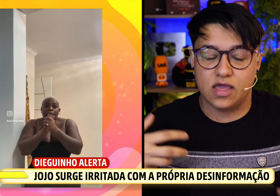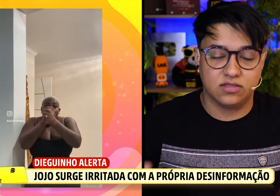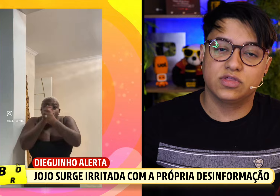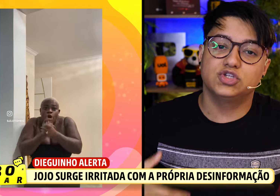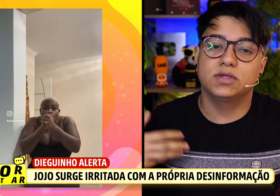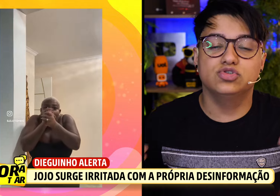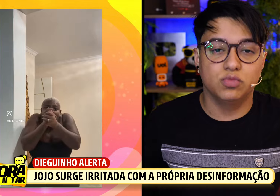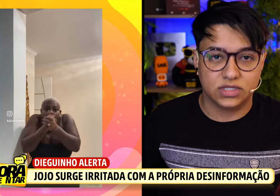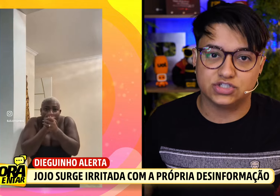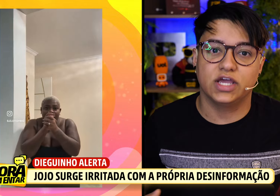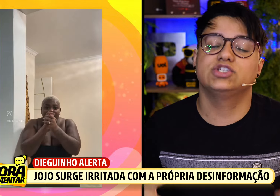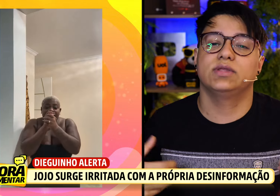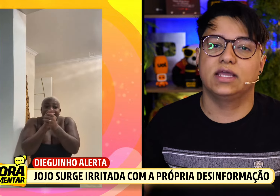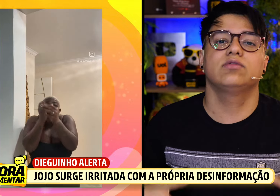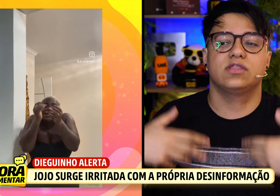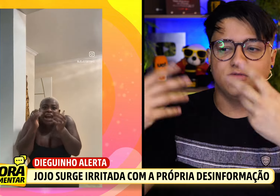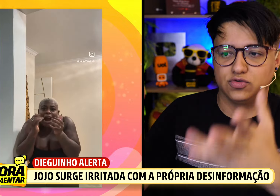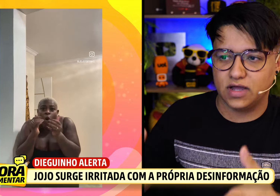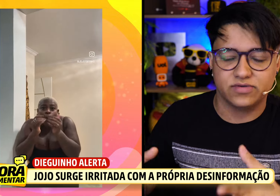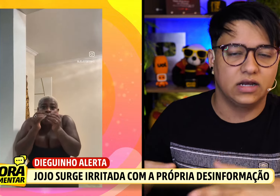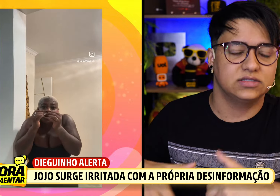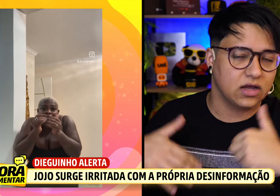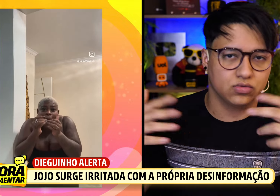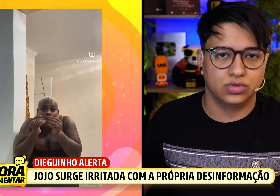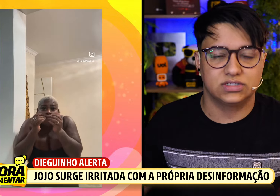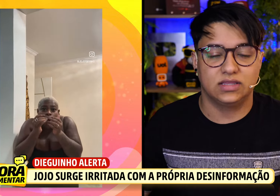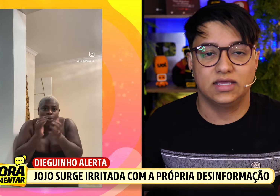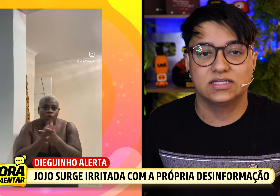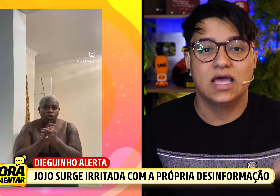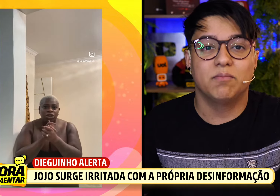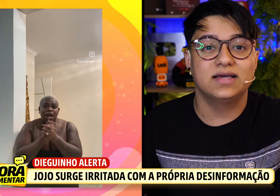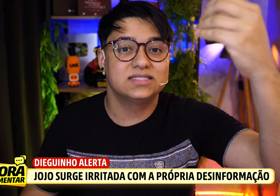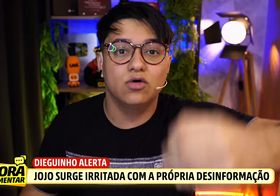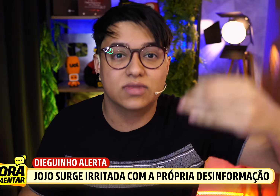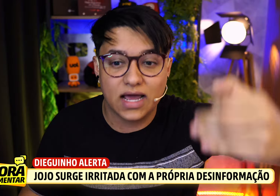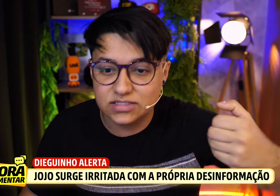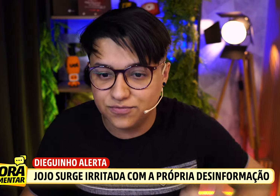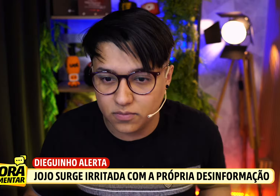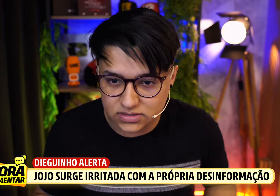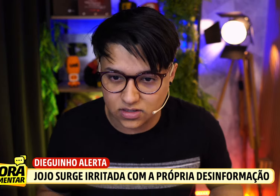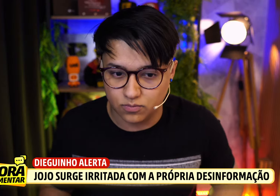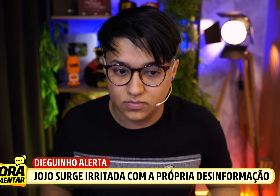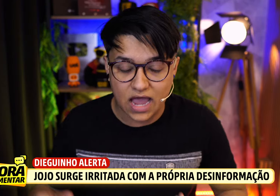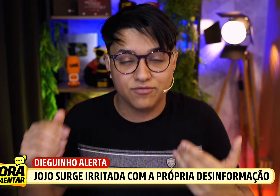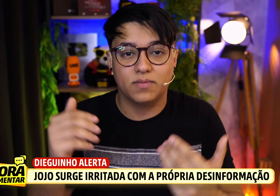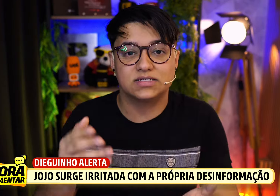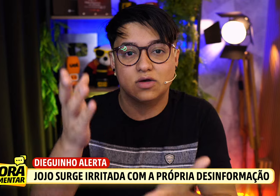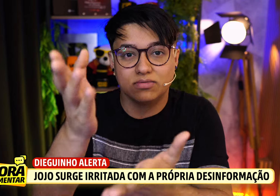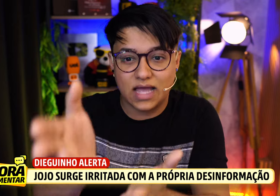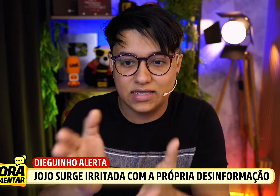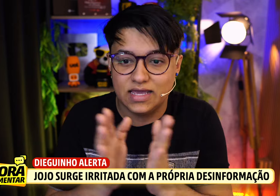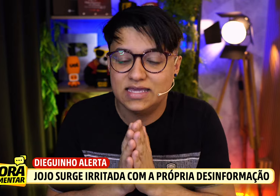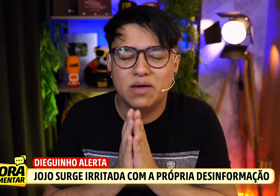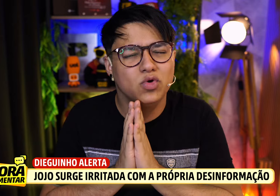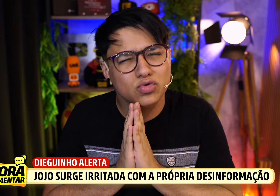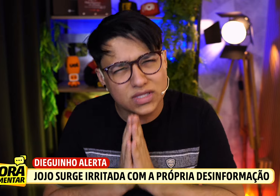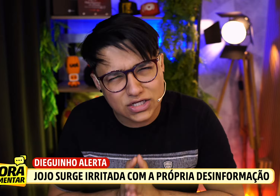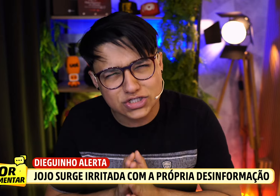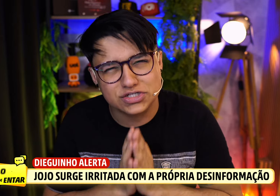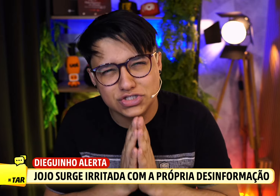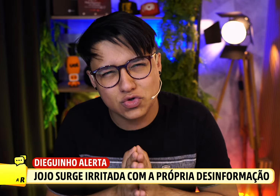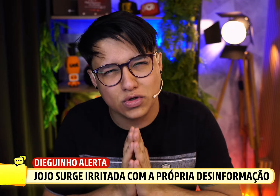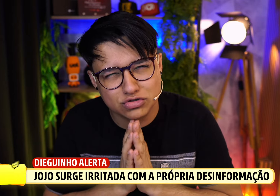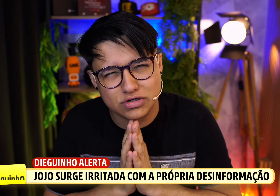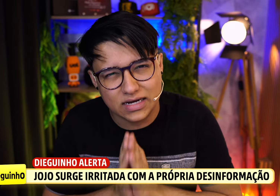isso esse é o sentimento de muita gente eu entendo esse vídeo vai viralizar com toda a certeza mas não traz informação a informação tá aí e é muito